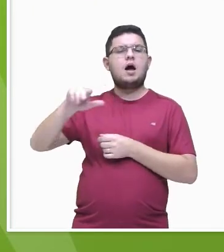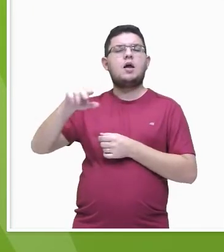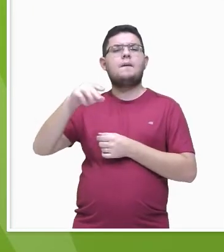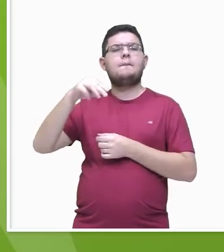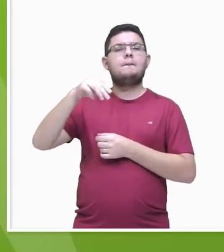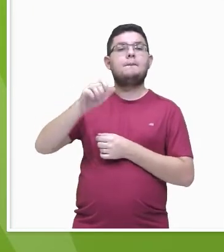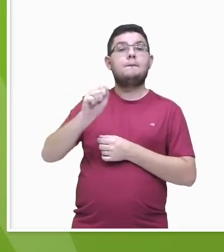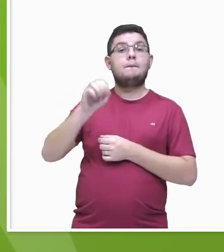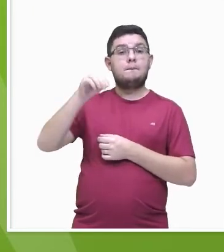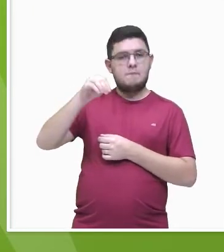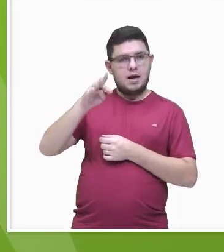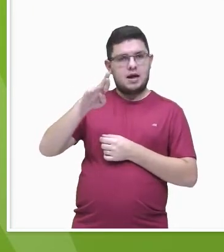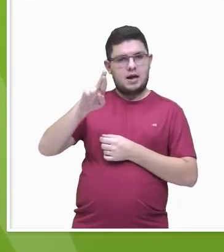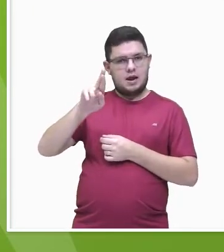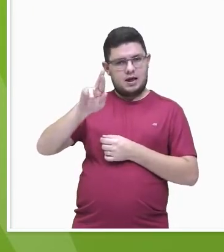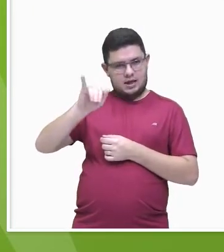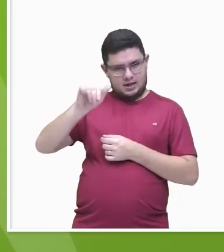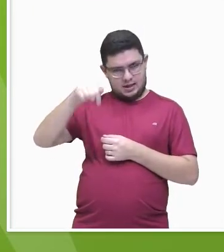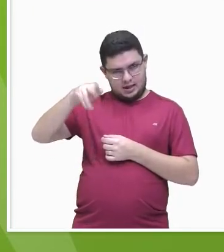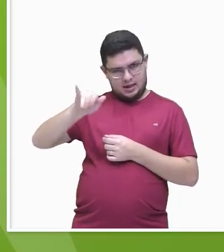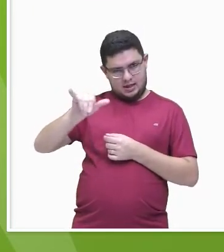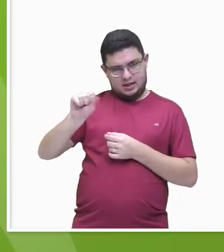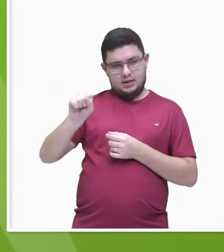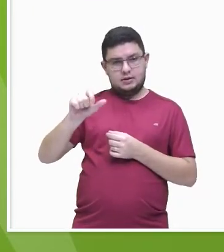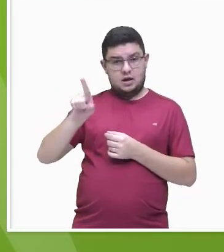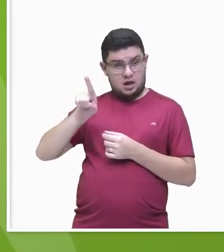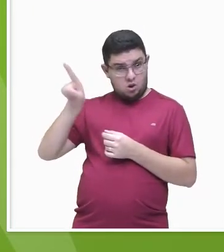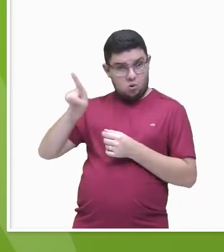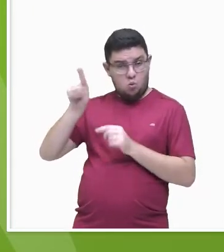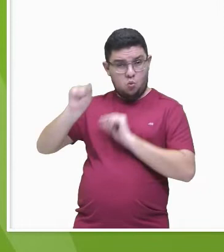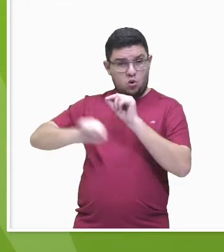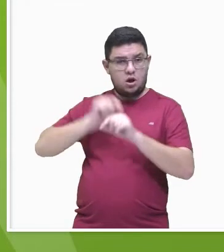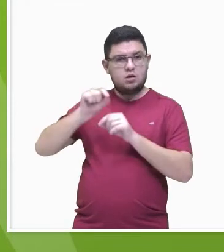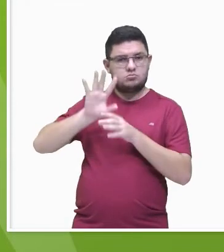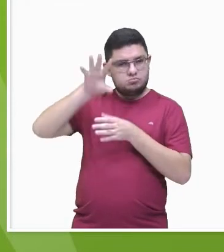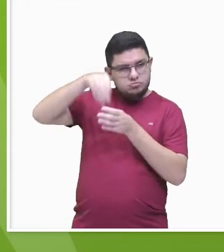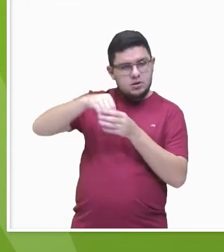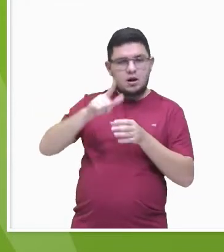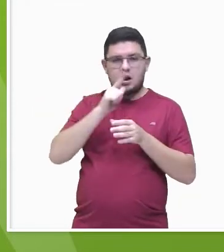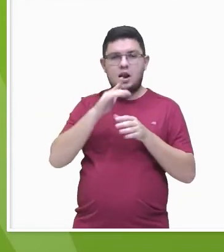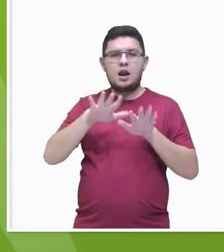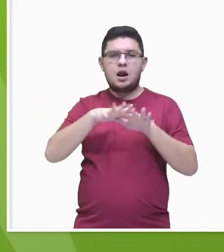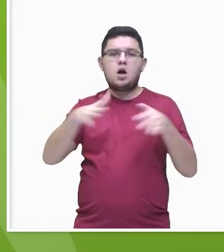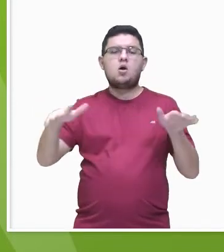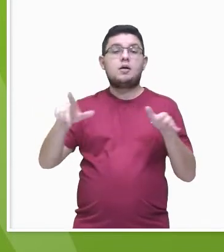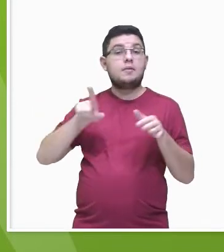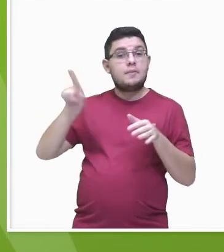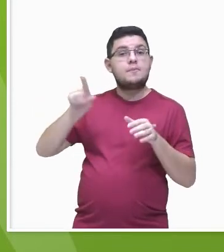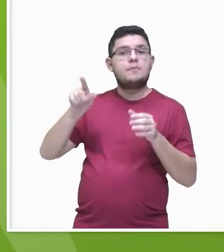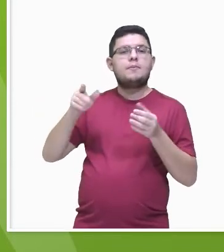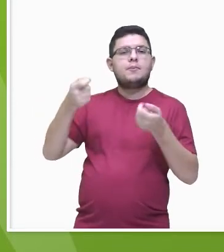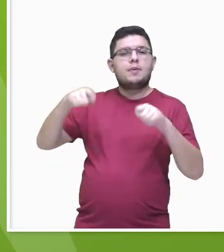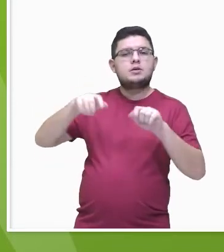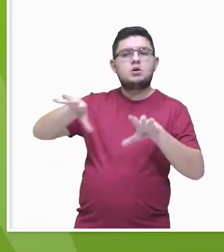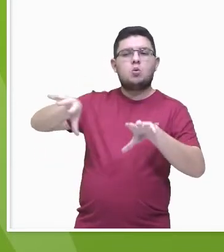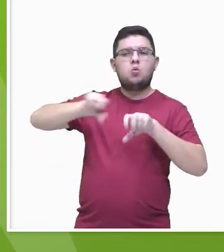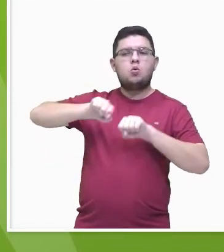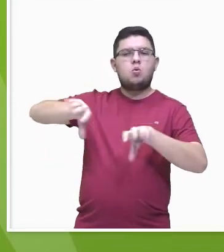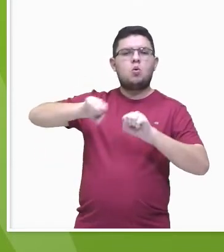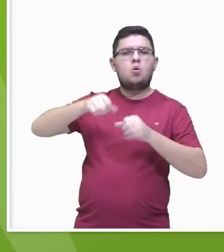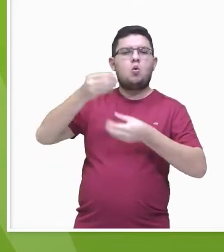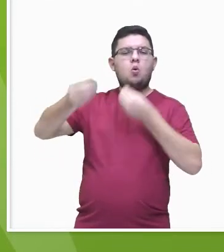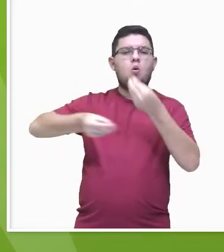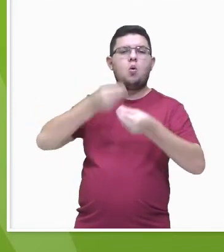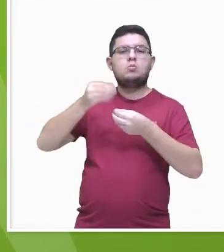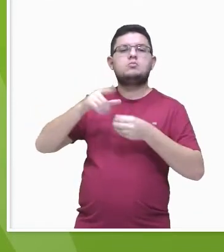um animal marinho, né, que ele vive dentro, é um animal aquático, ele precisa respirar por brânquias. Lembra os peixes que respiram